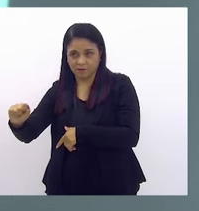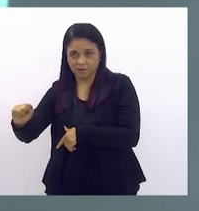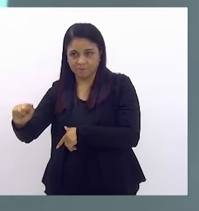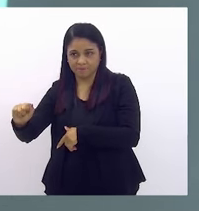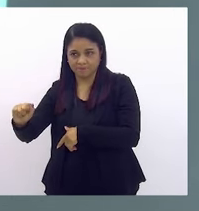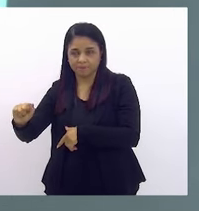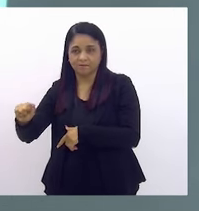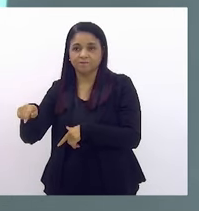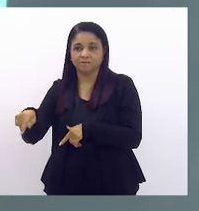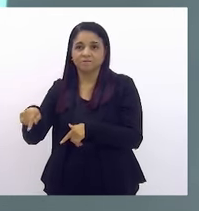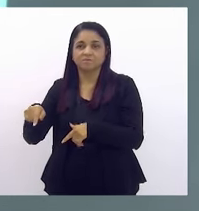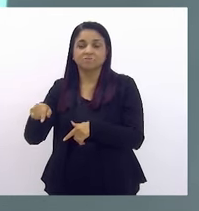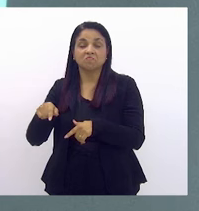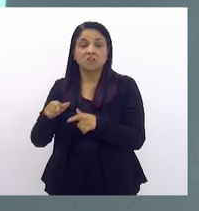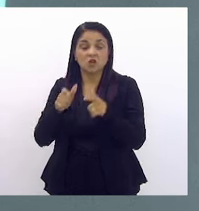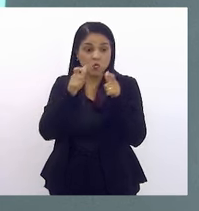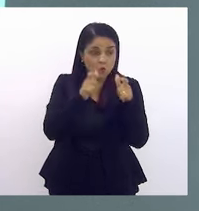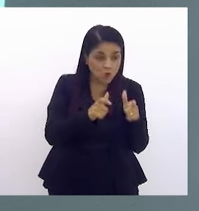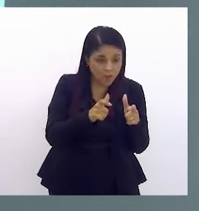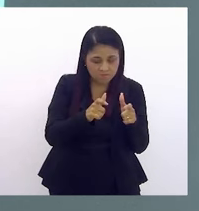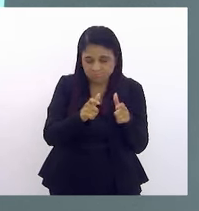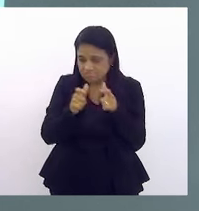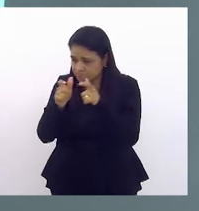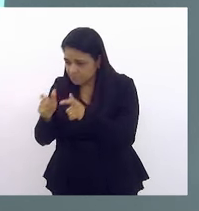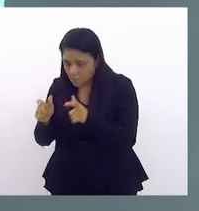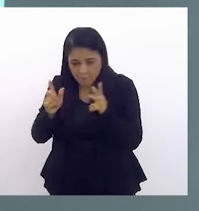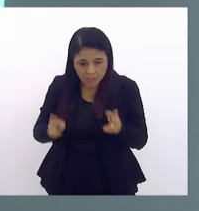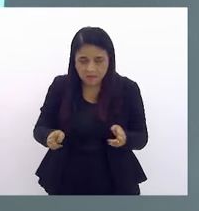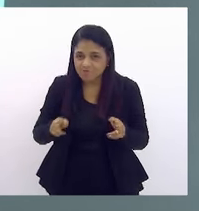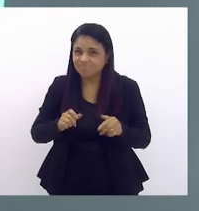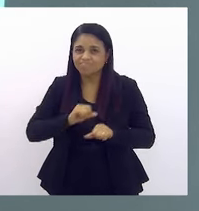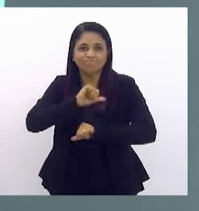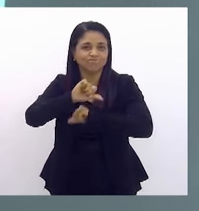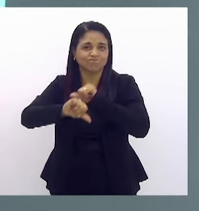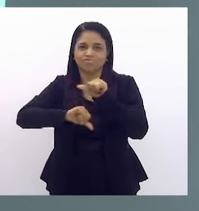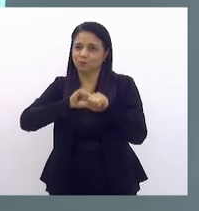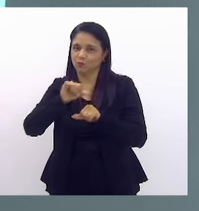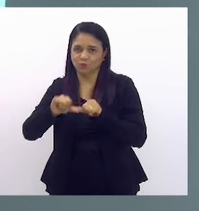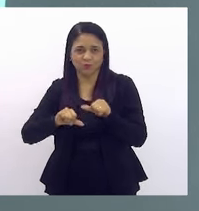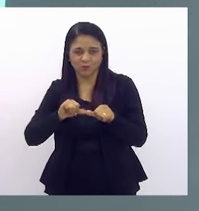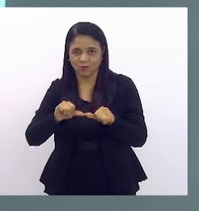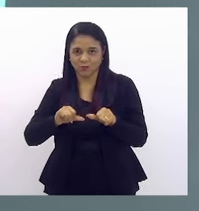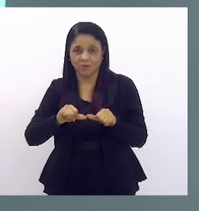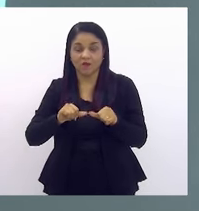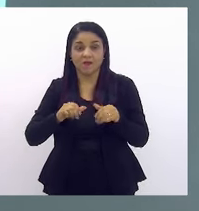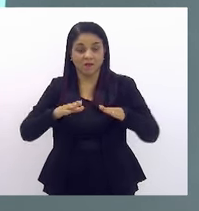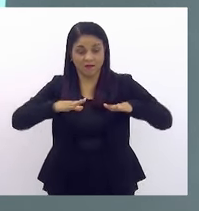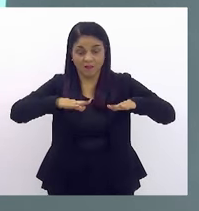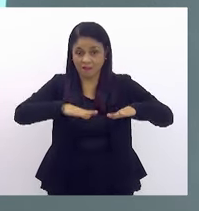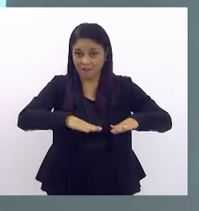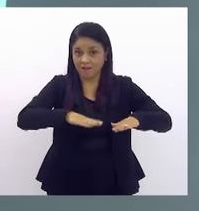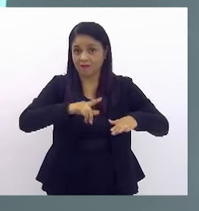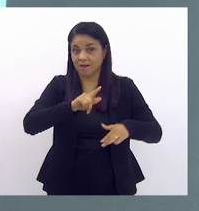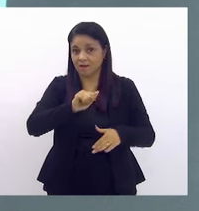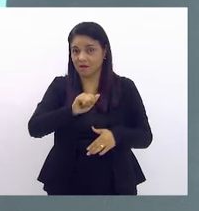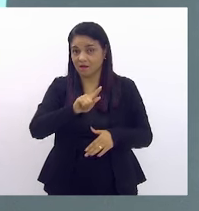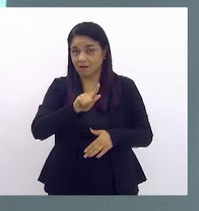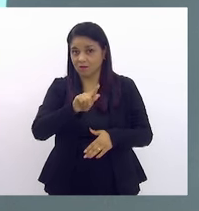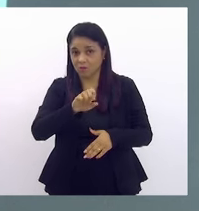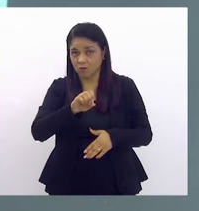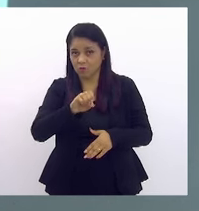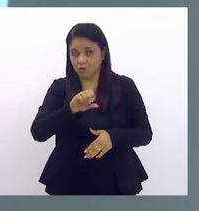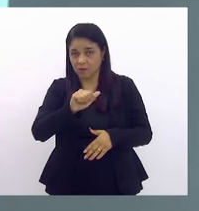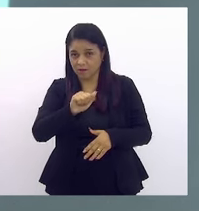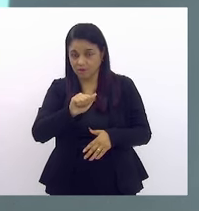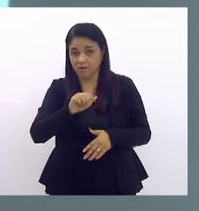apesar de estar no mesmo lugar, já foi completamente alterada a Lagoa Brava, que estava realmente em extinção, a primeira